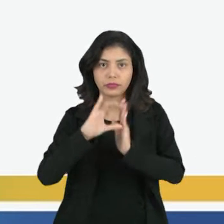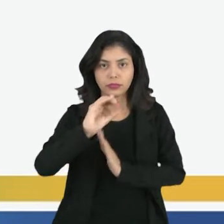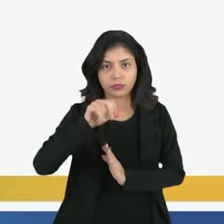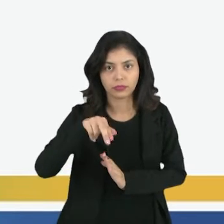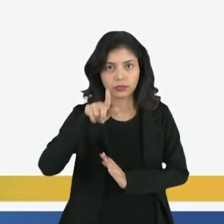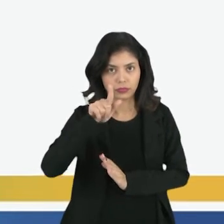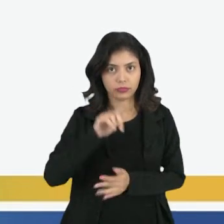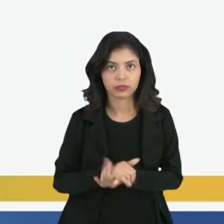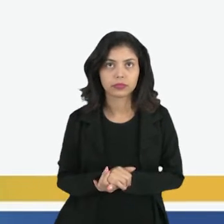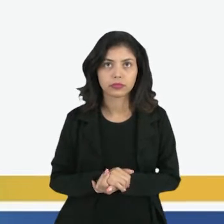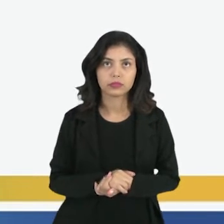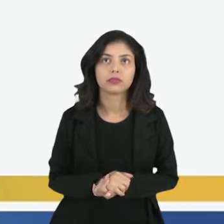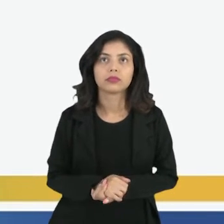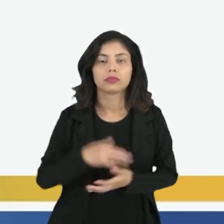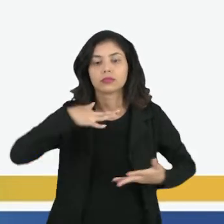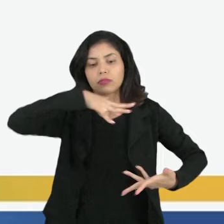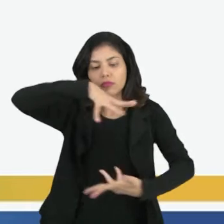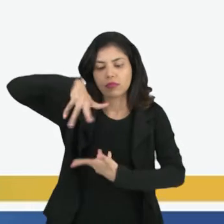meio ambiente,